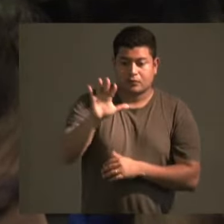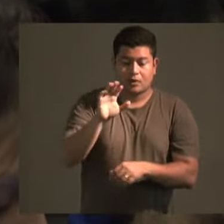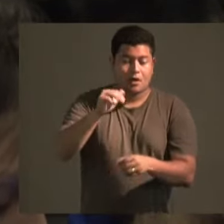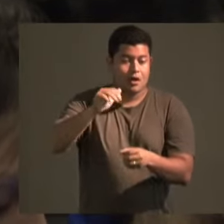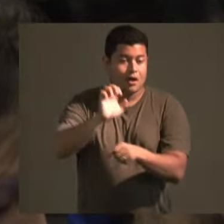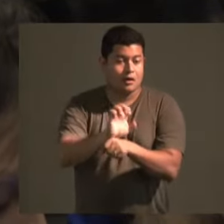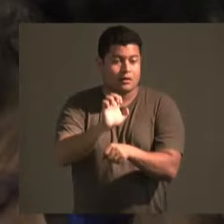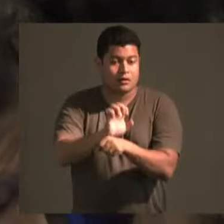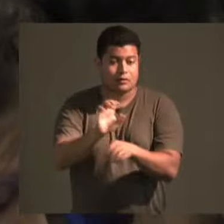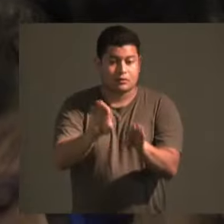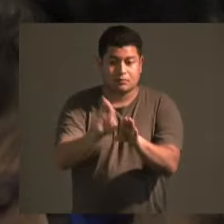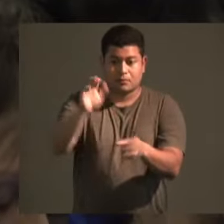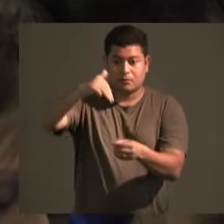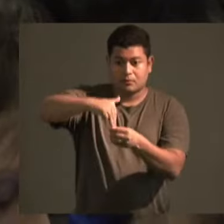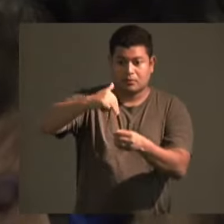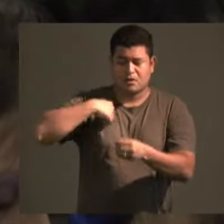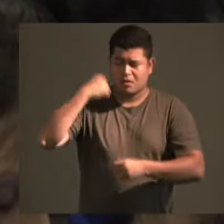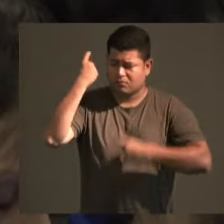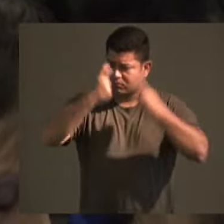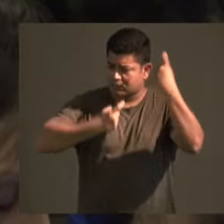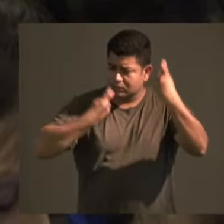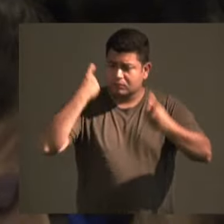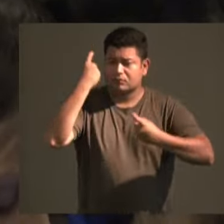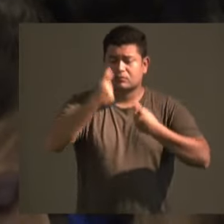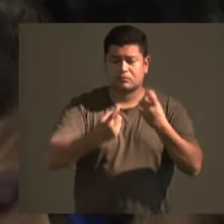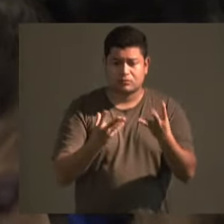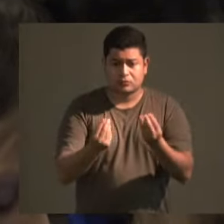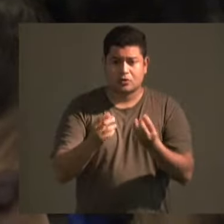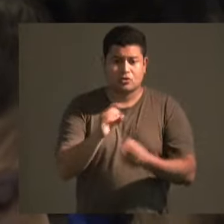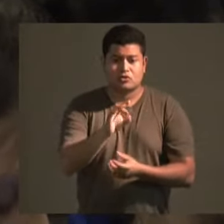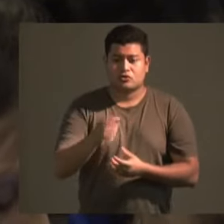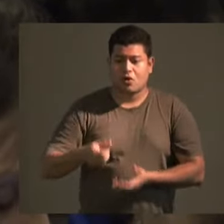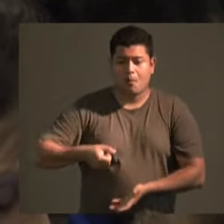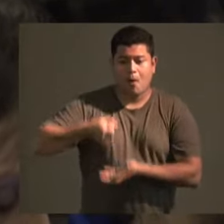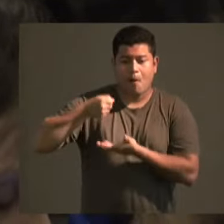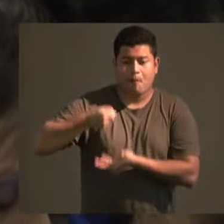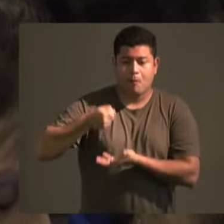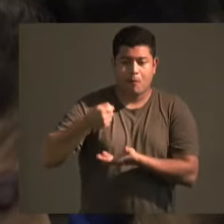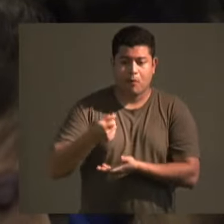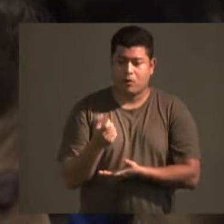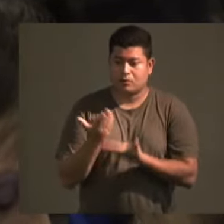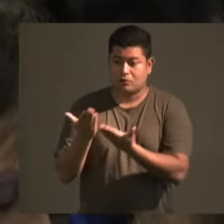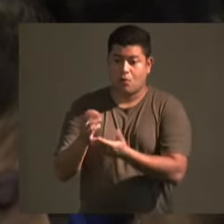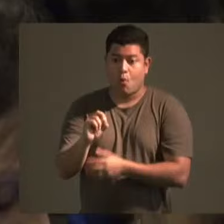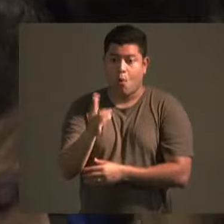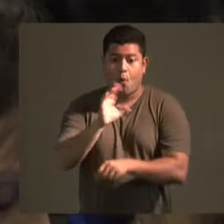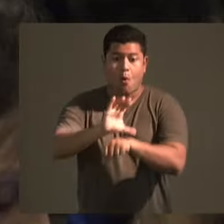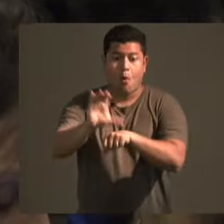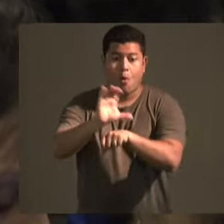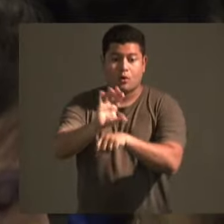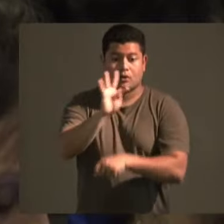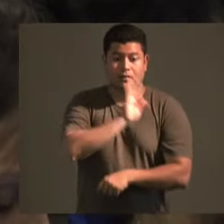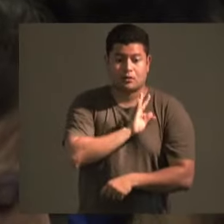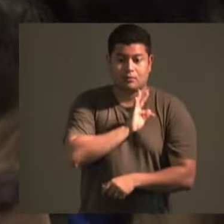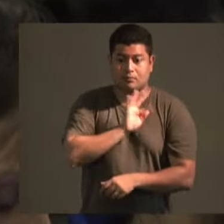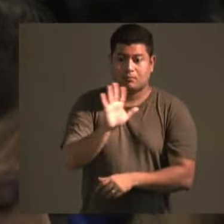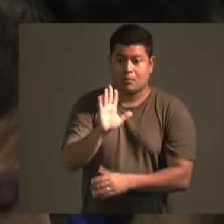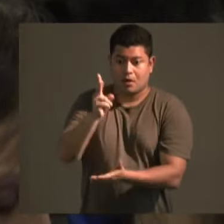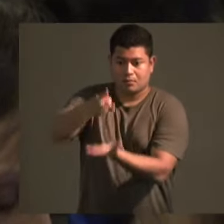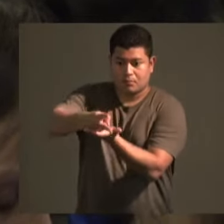me preocupa bastante isso. Que não é só oferecer uma bolsa ou um curso técnico, mas sim a permanência dessa pessoa lá